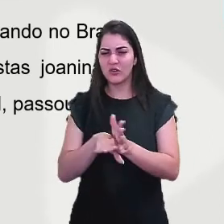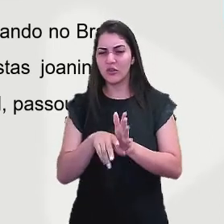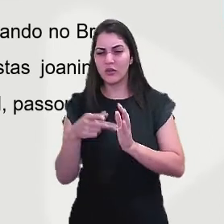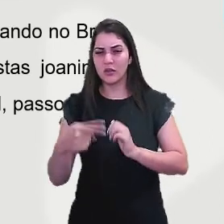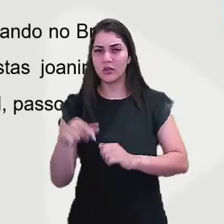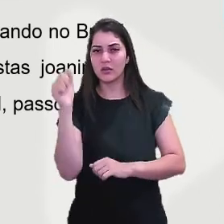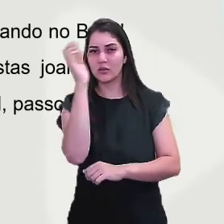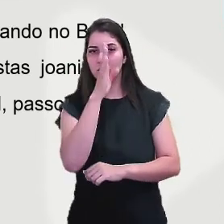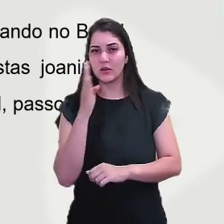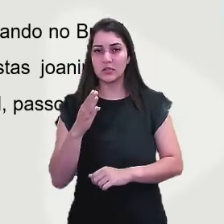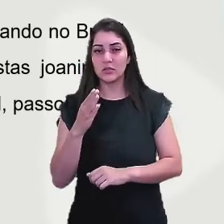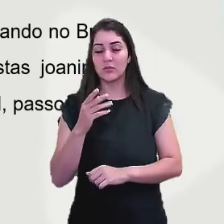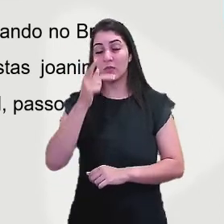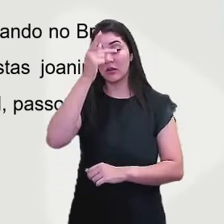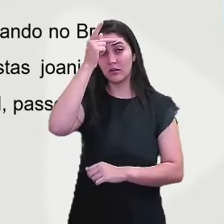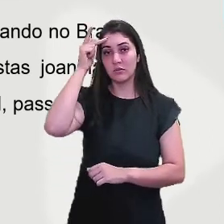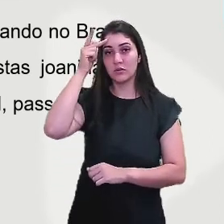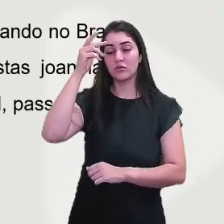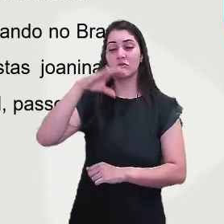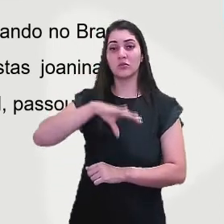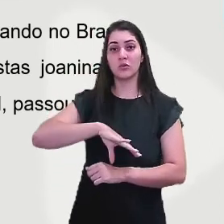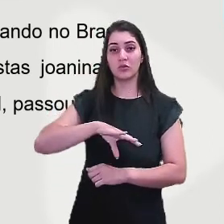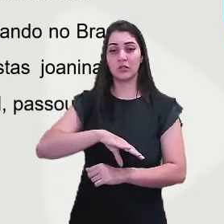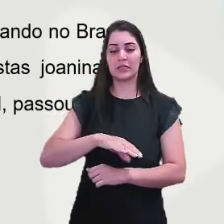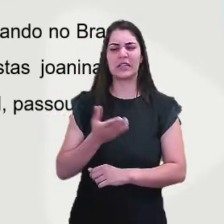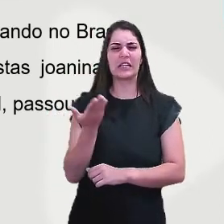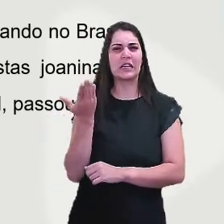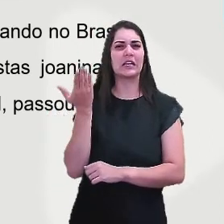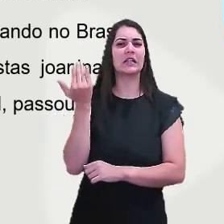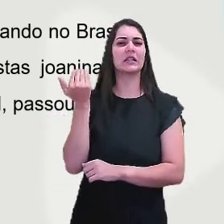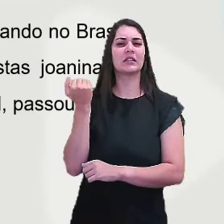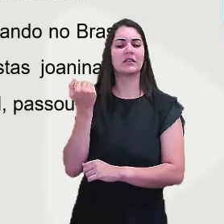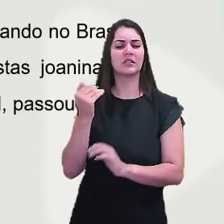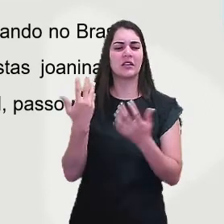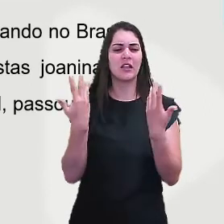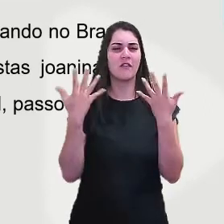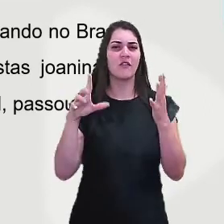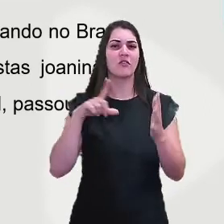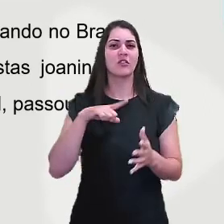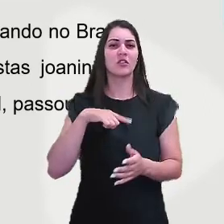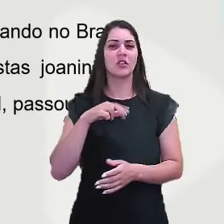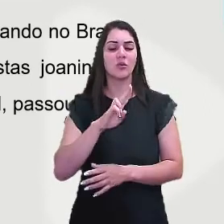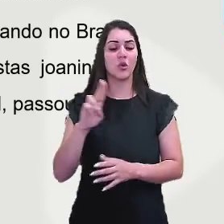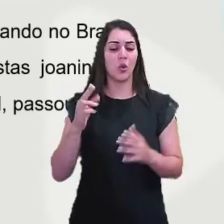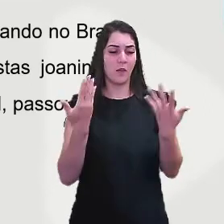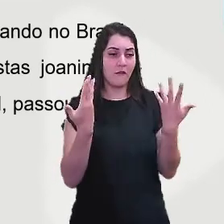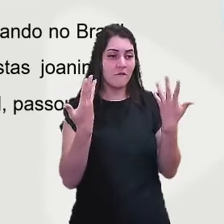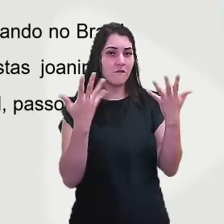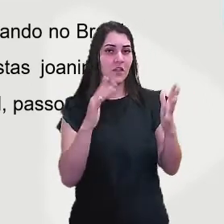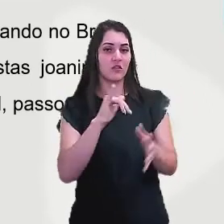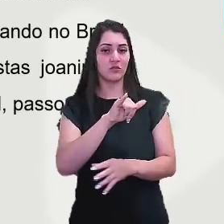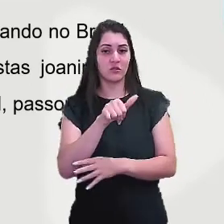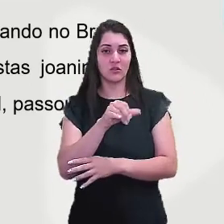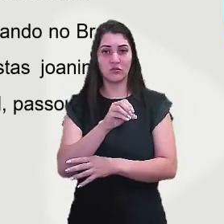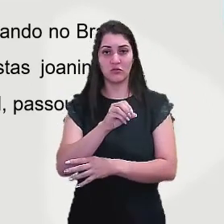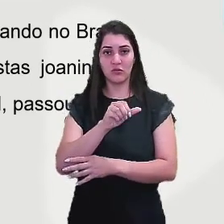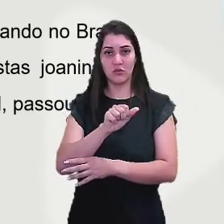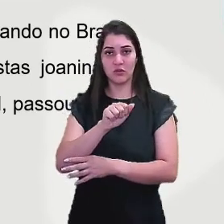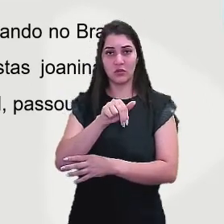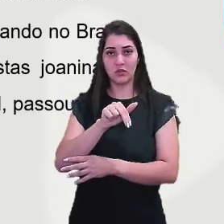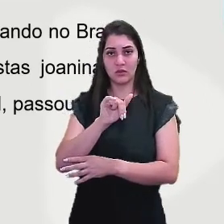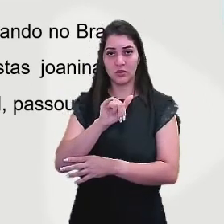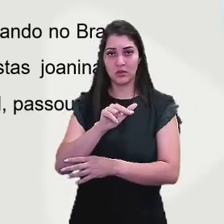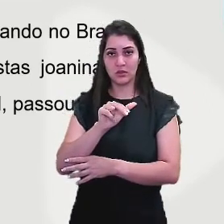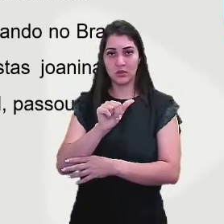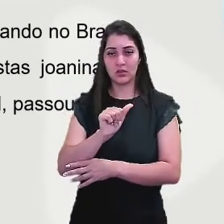chamadas de festa joanina. Vejam como era chamado São João, né? Festa joanina. Porém,